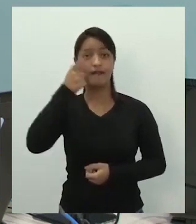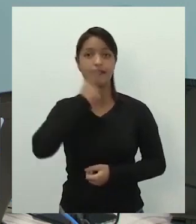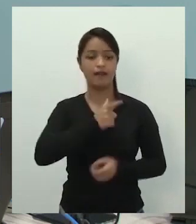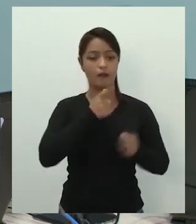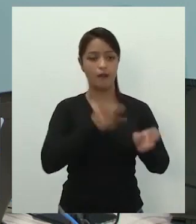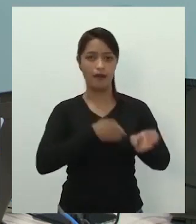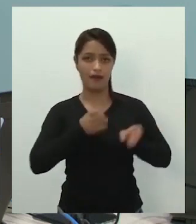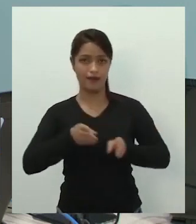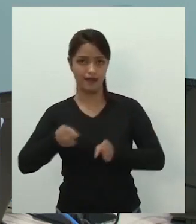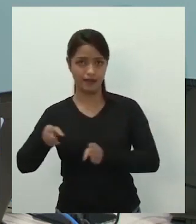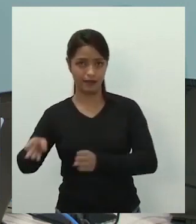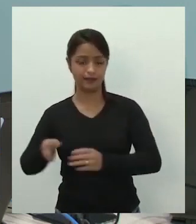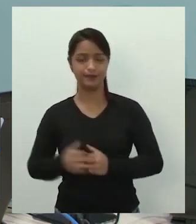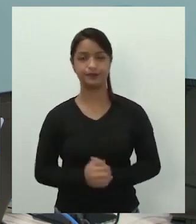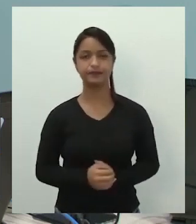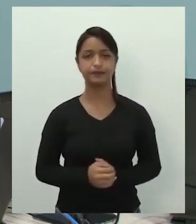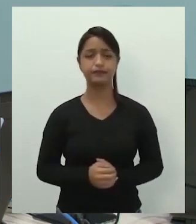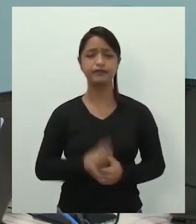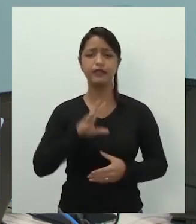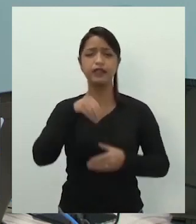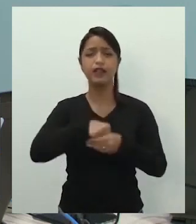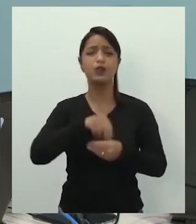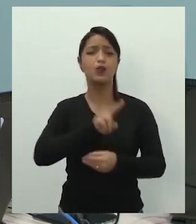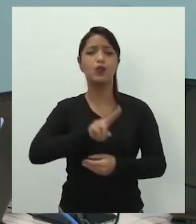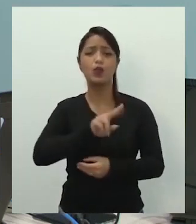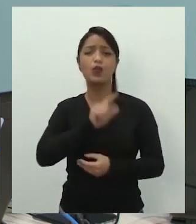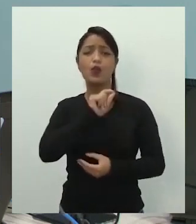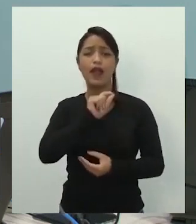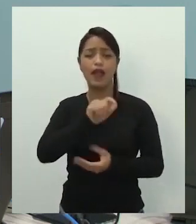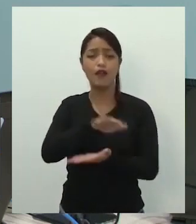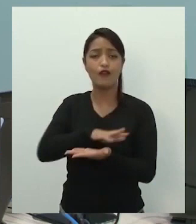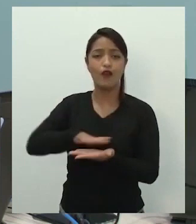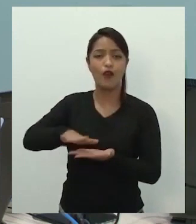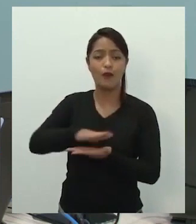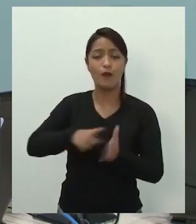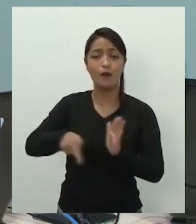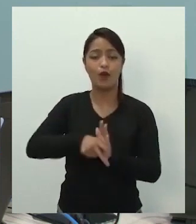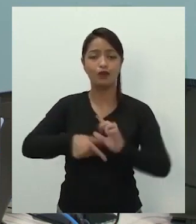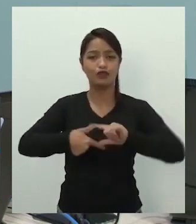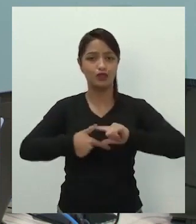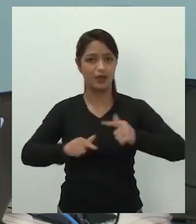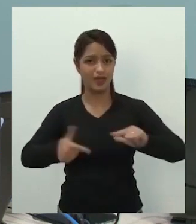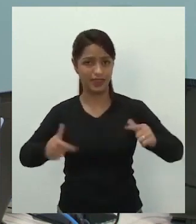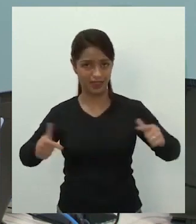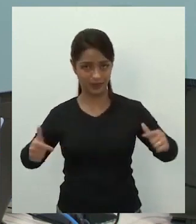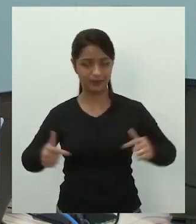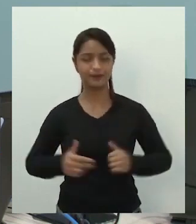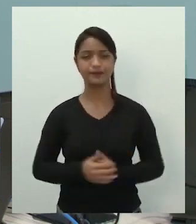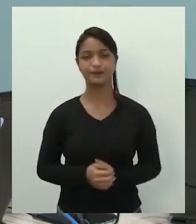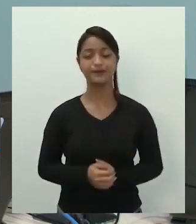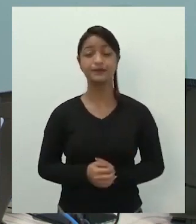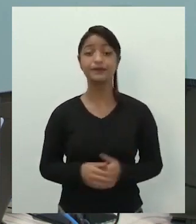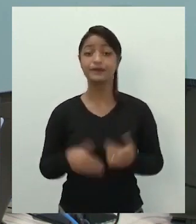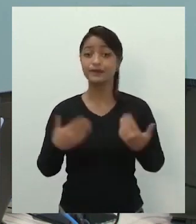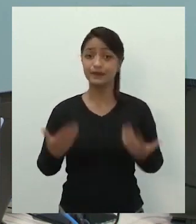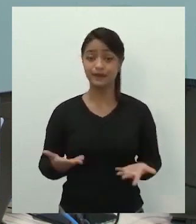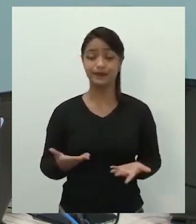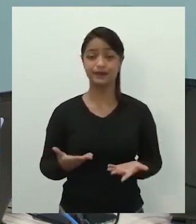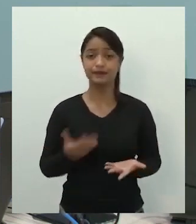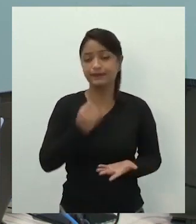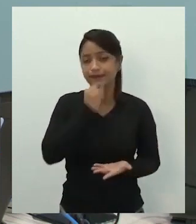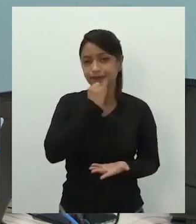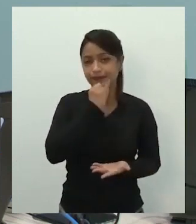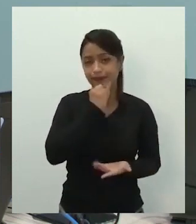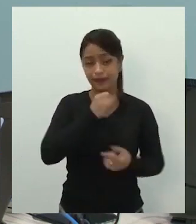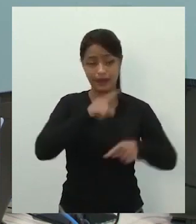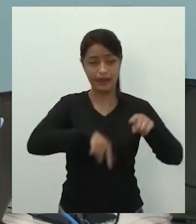são utilizadas símbolos geométricos interconectados. Então, nós sabemos que para um instrumento